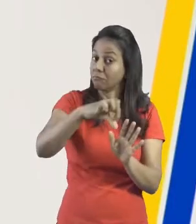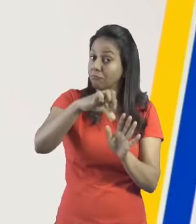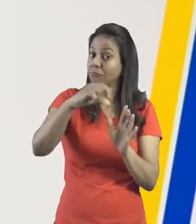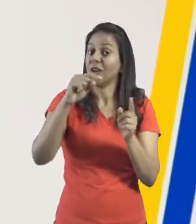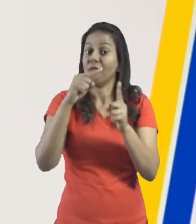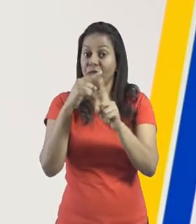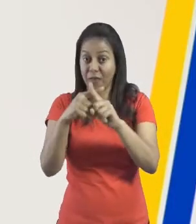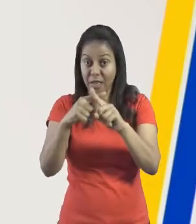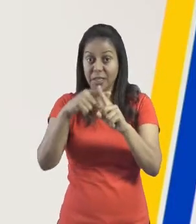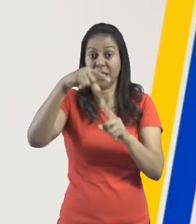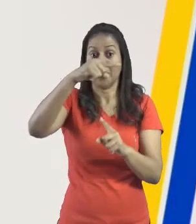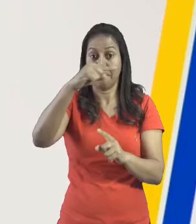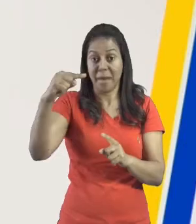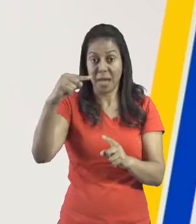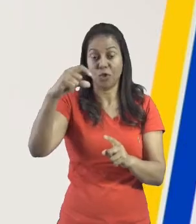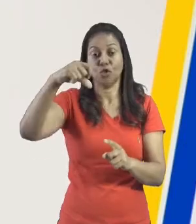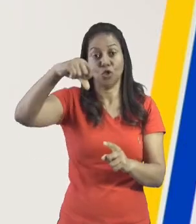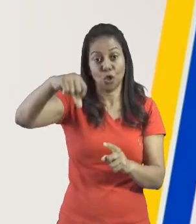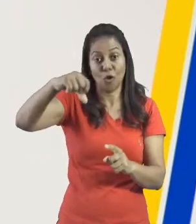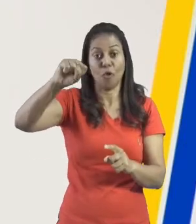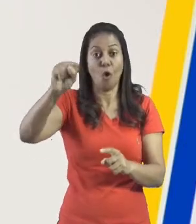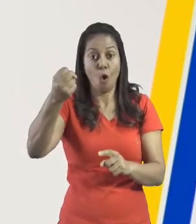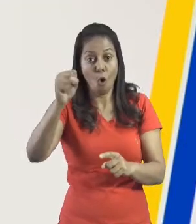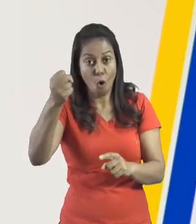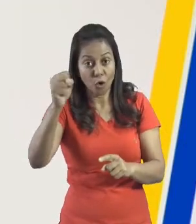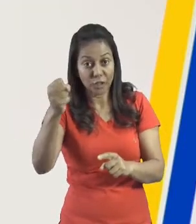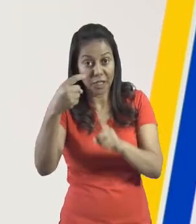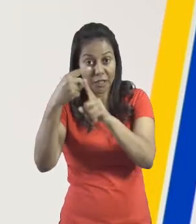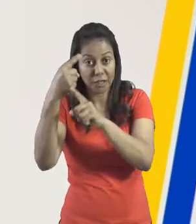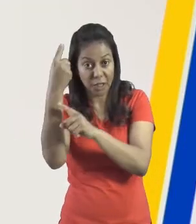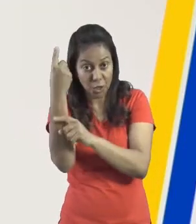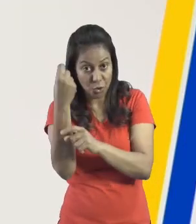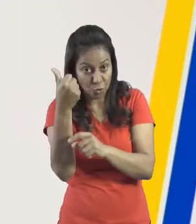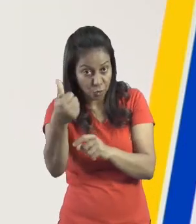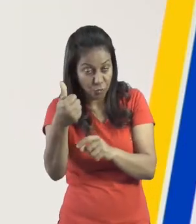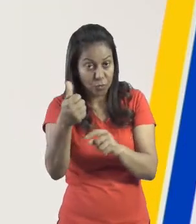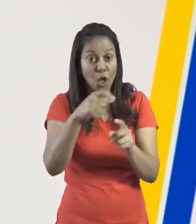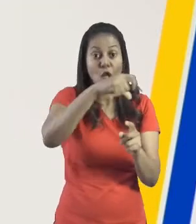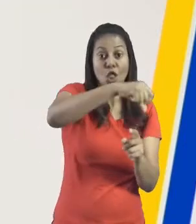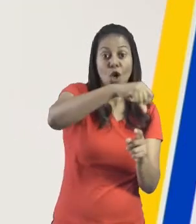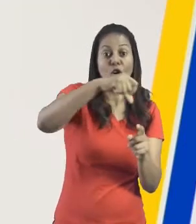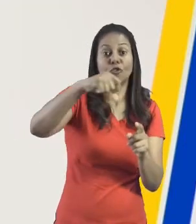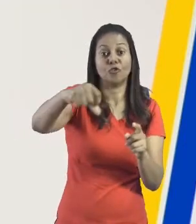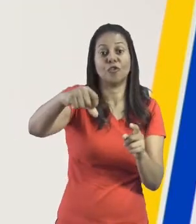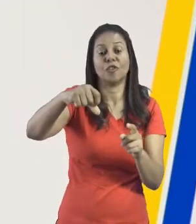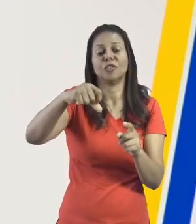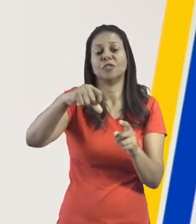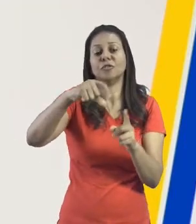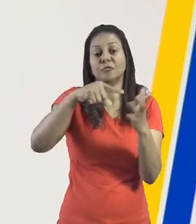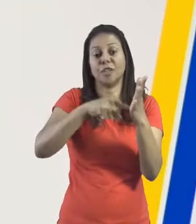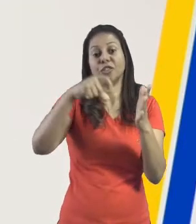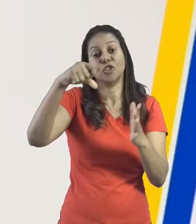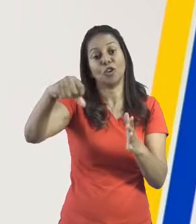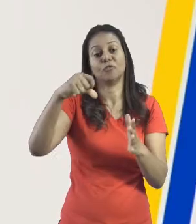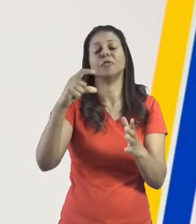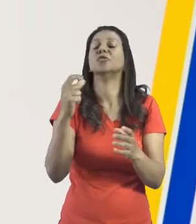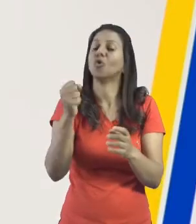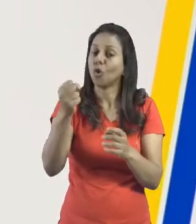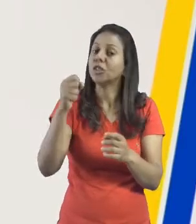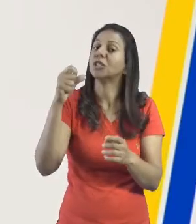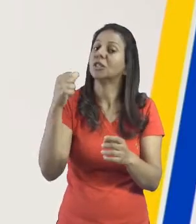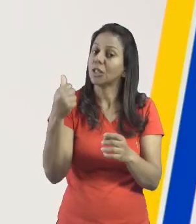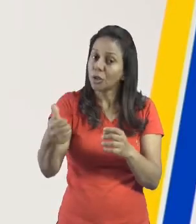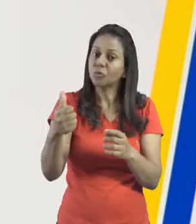menos 9 vai dar 81 positivo. E 9 vezes 9 também vai dar 81 positivo. Só